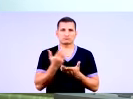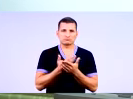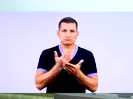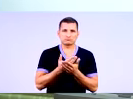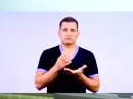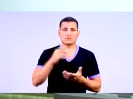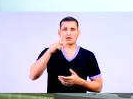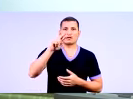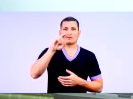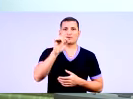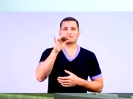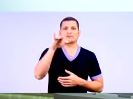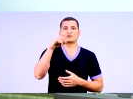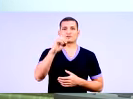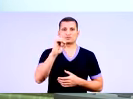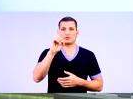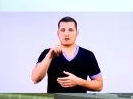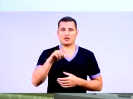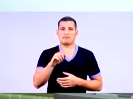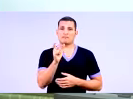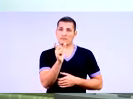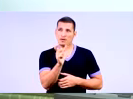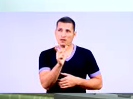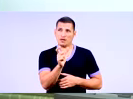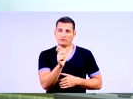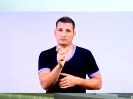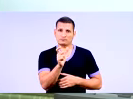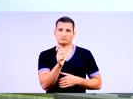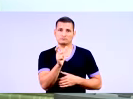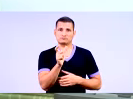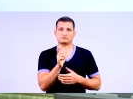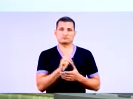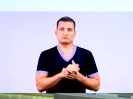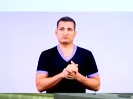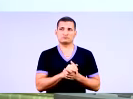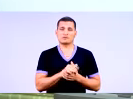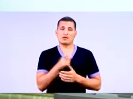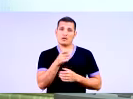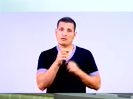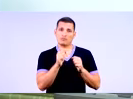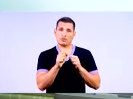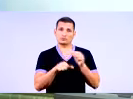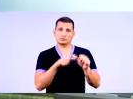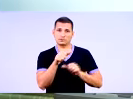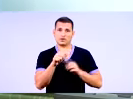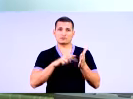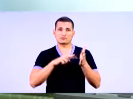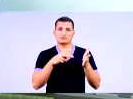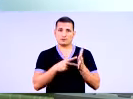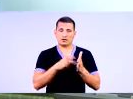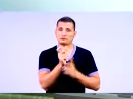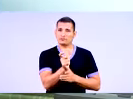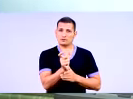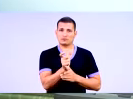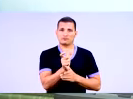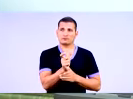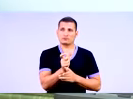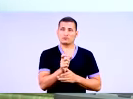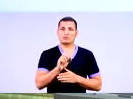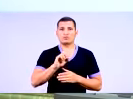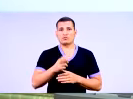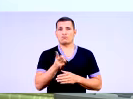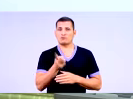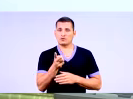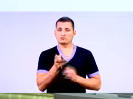são palavras que nós acoplamos a um radical e ele pode mudar o significado da palavra ou mesmo mesma